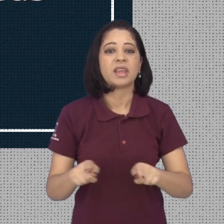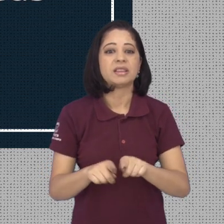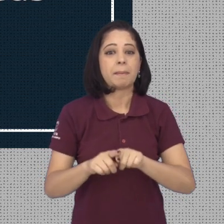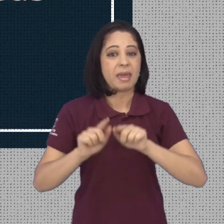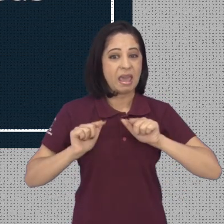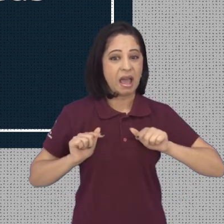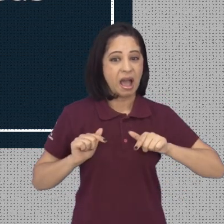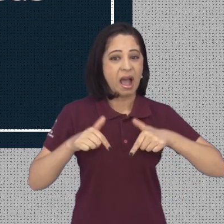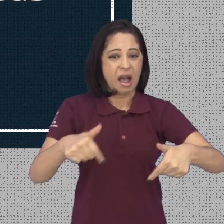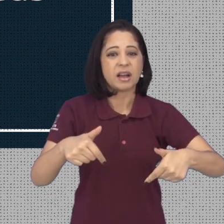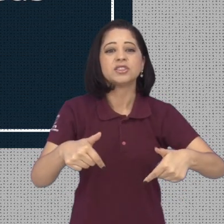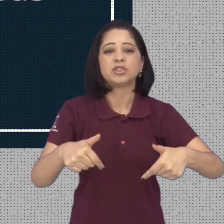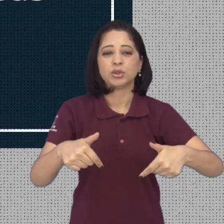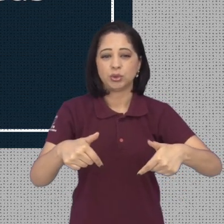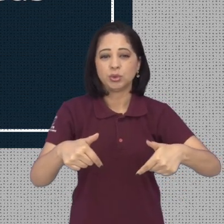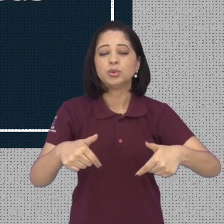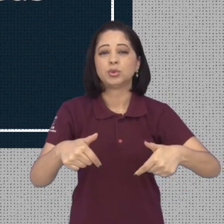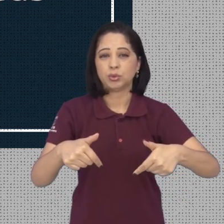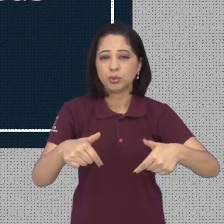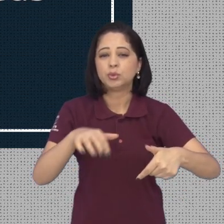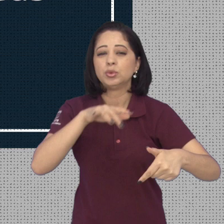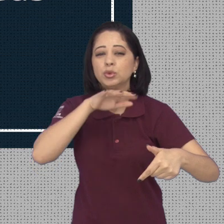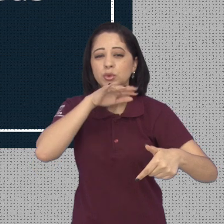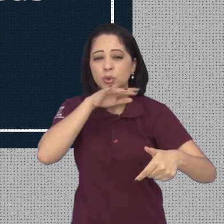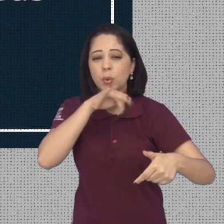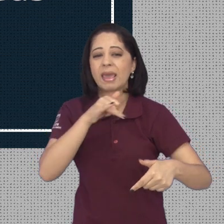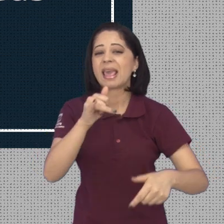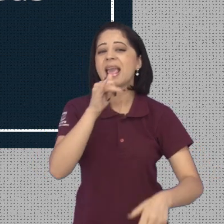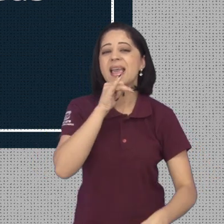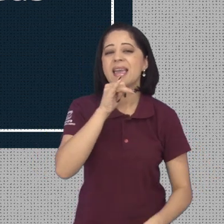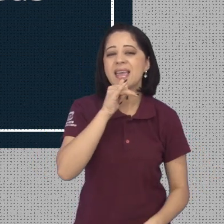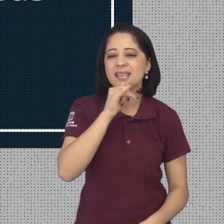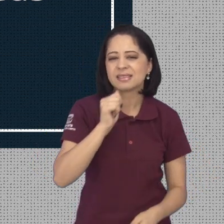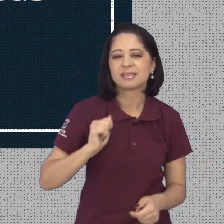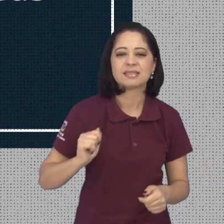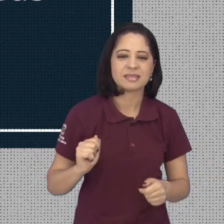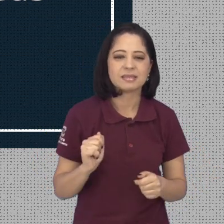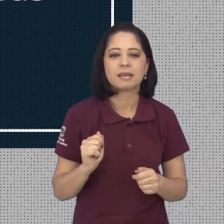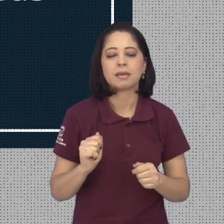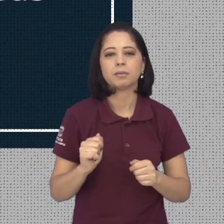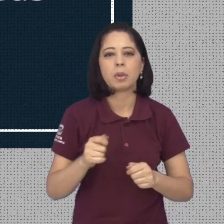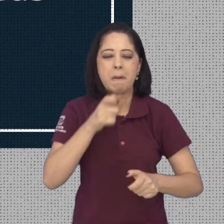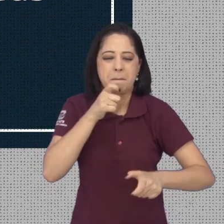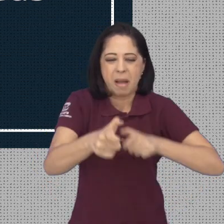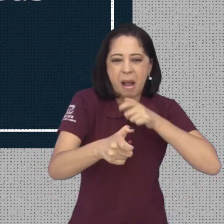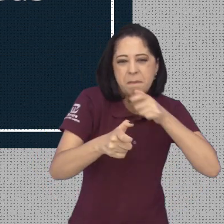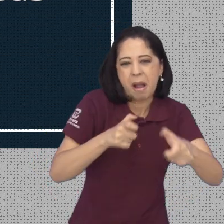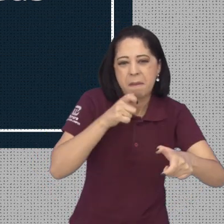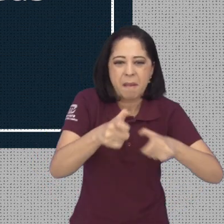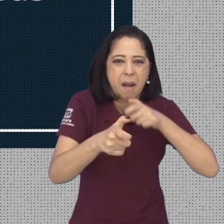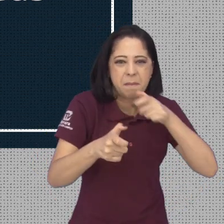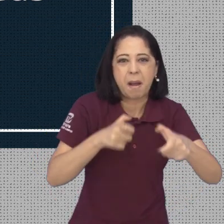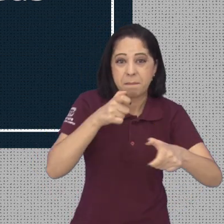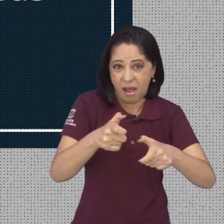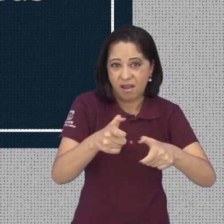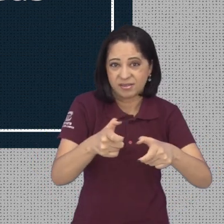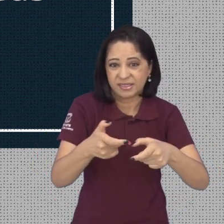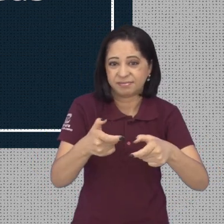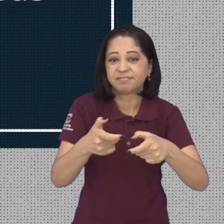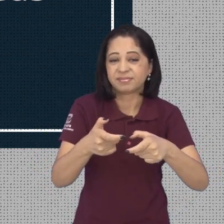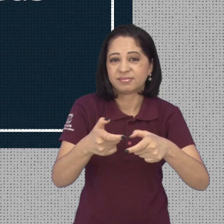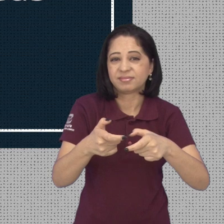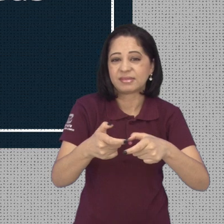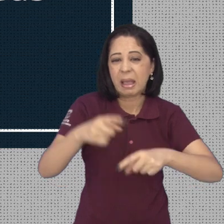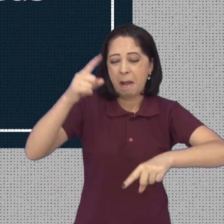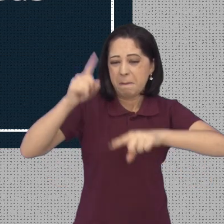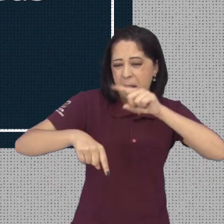além de atos que comprometam o exercício da função, como o uso descabido de expressões incompatíveis com